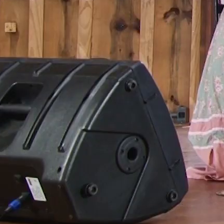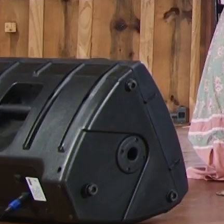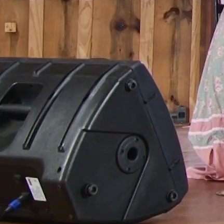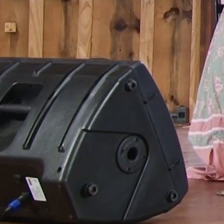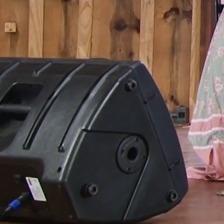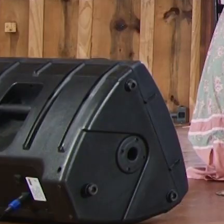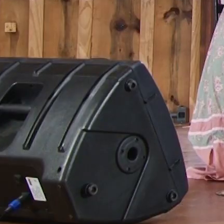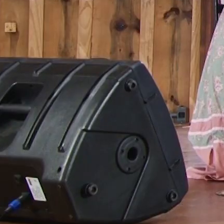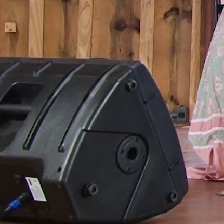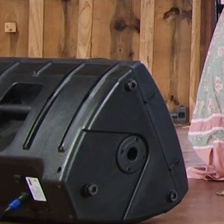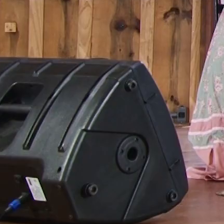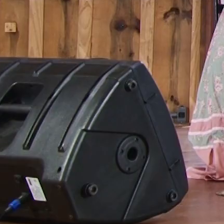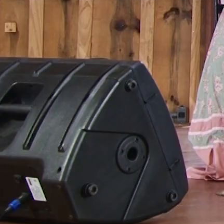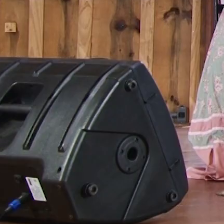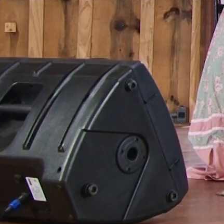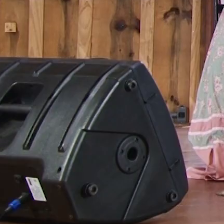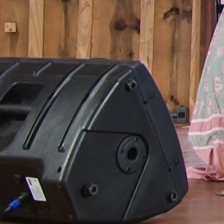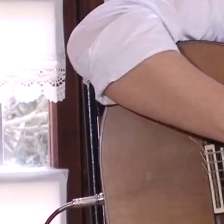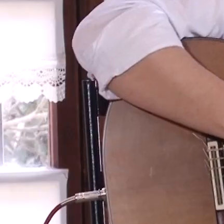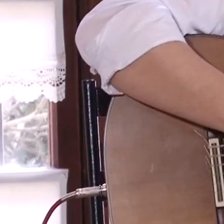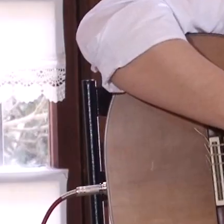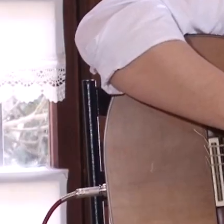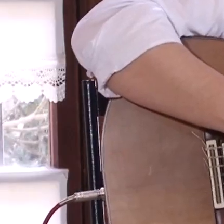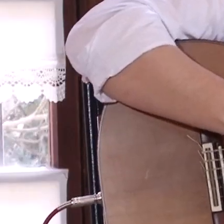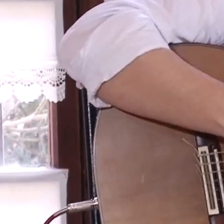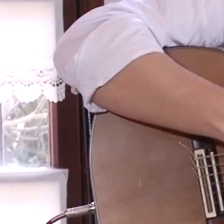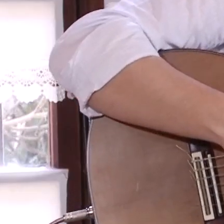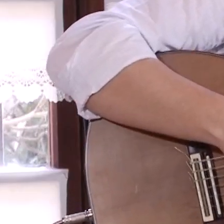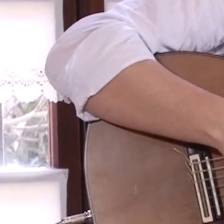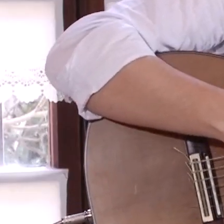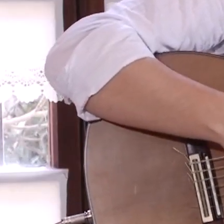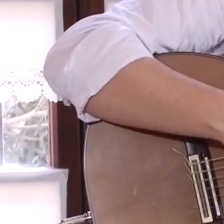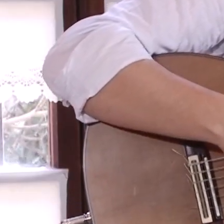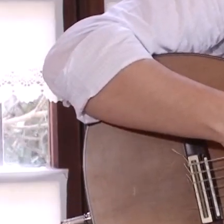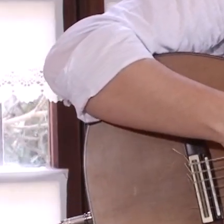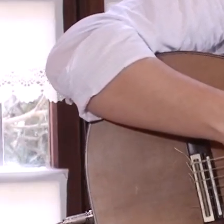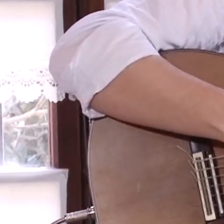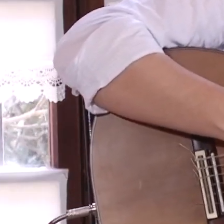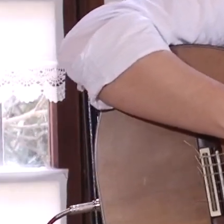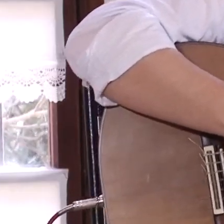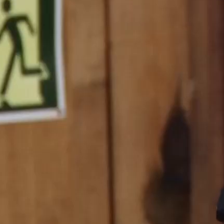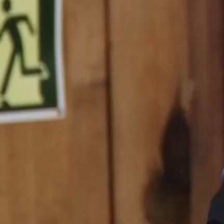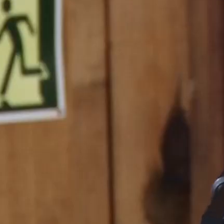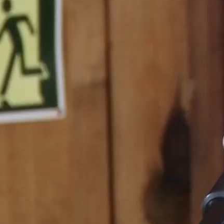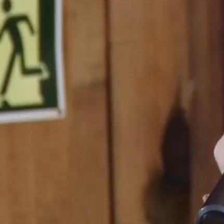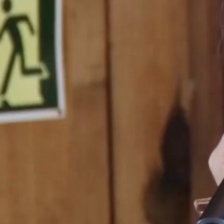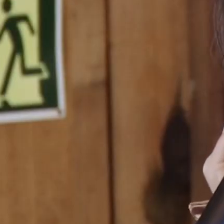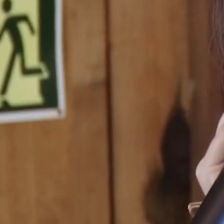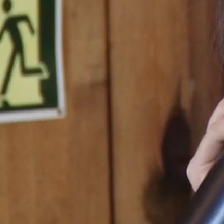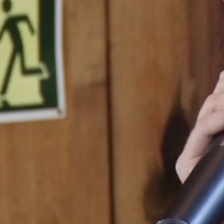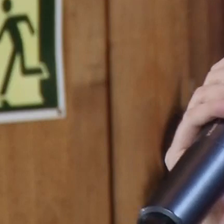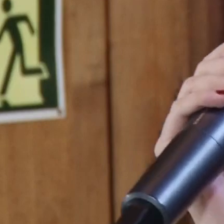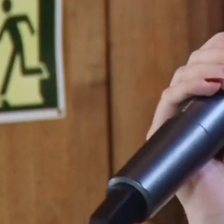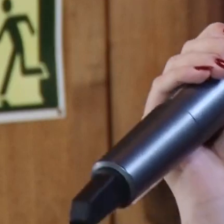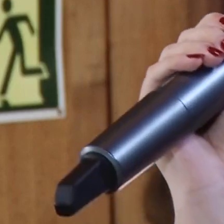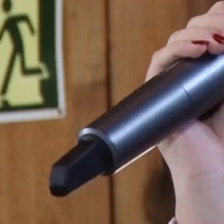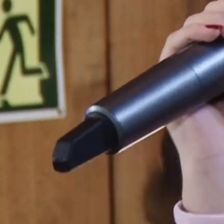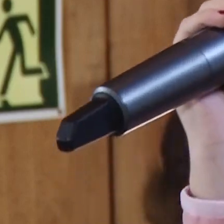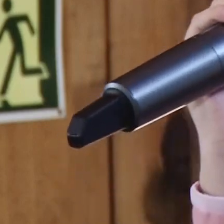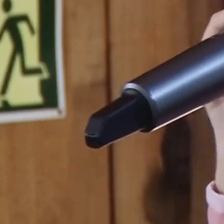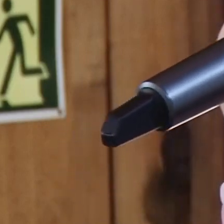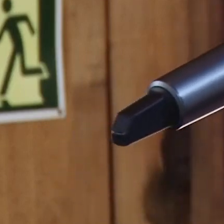voz dos sentimentos que assobiam nos momentos que vejo a vida